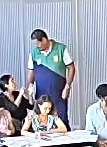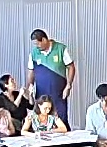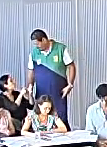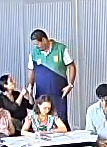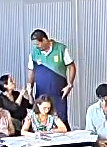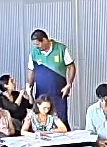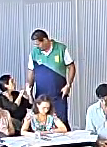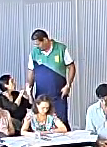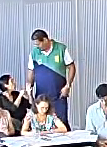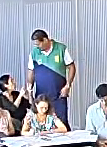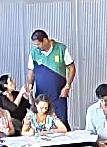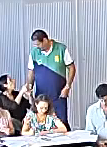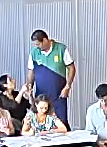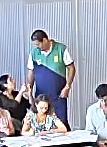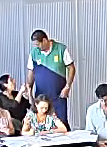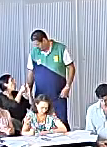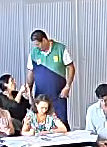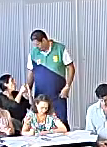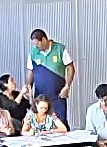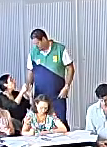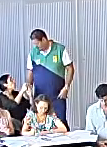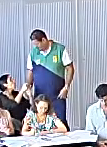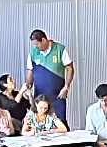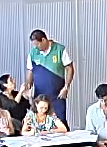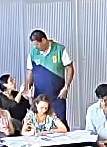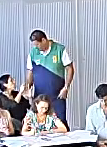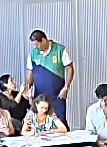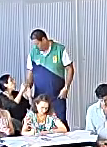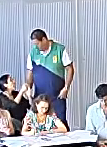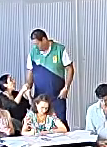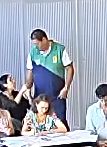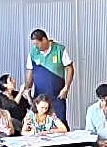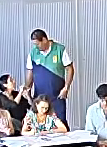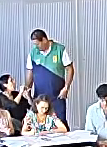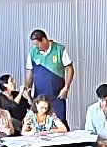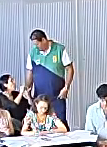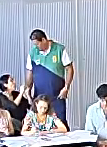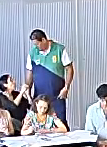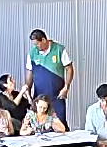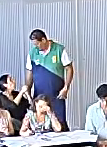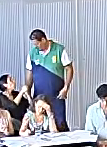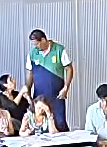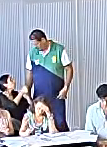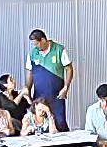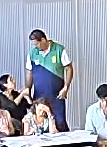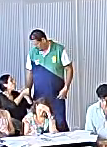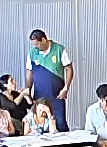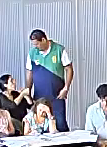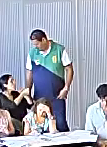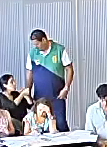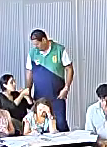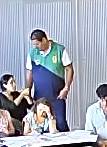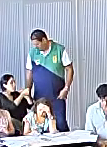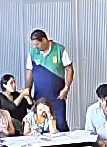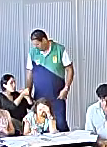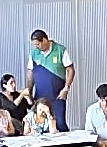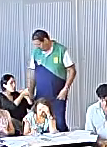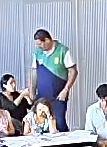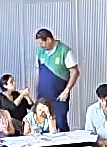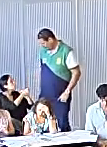discutir uma coisa que tá mais do que explícita na lei o que falta É amor ao